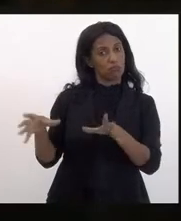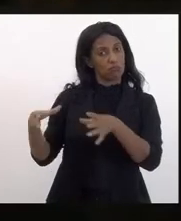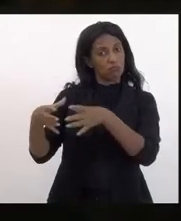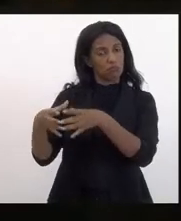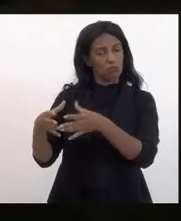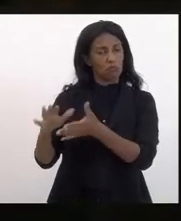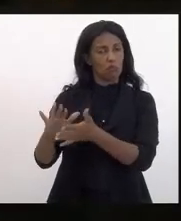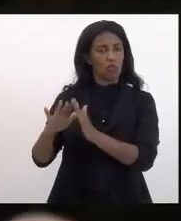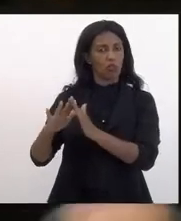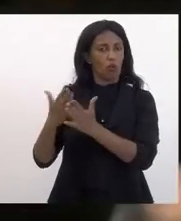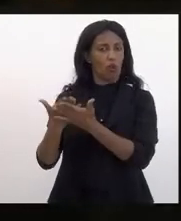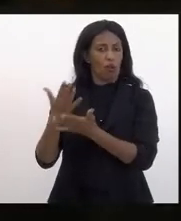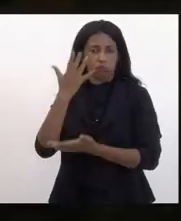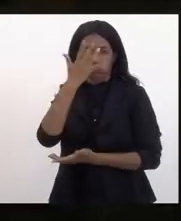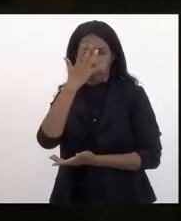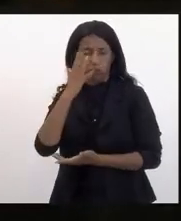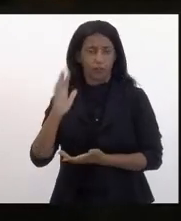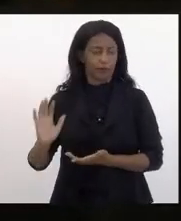Então,